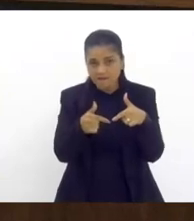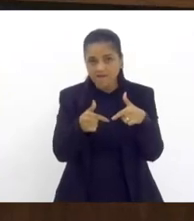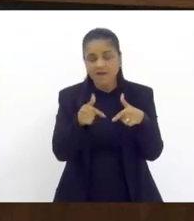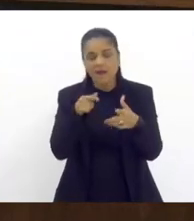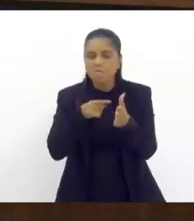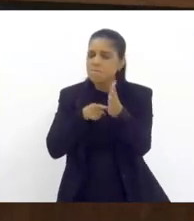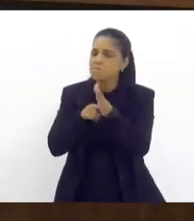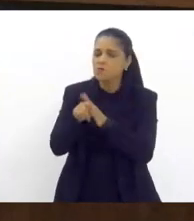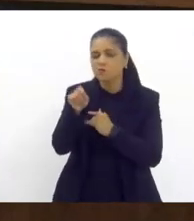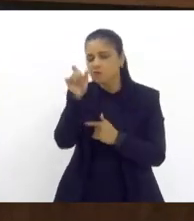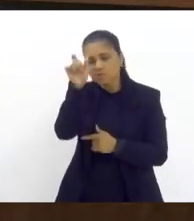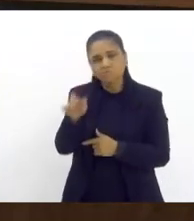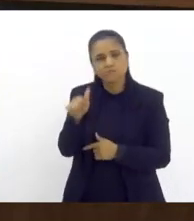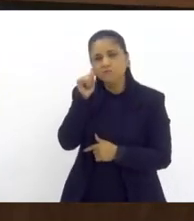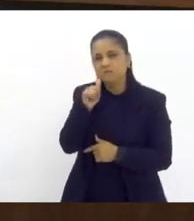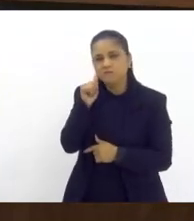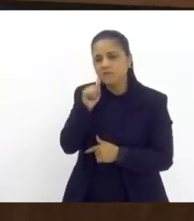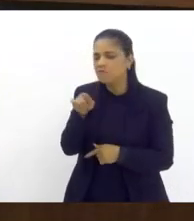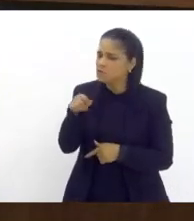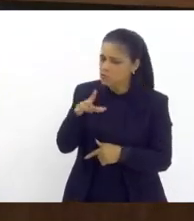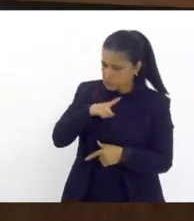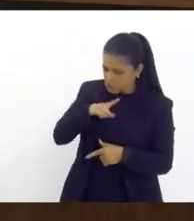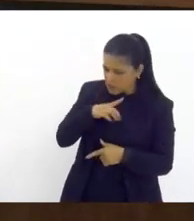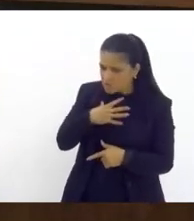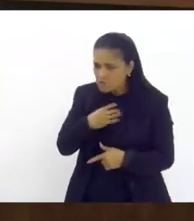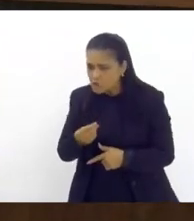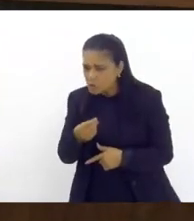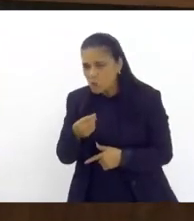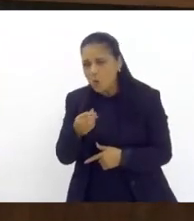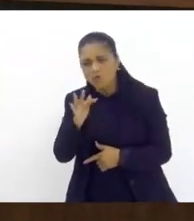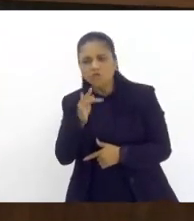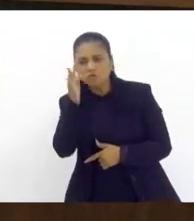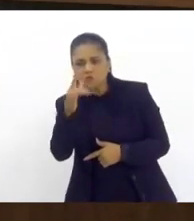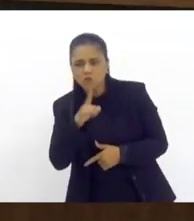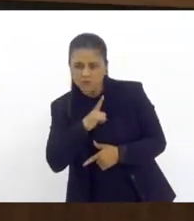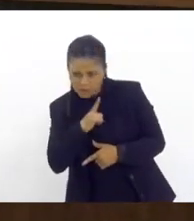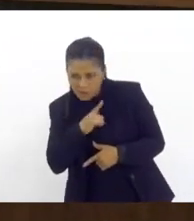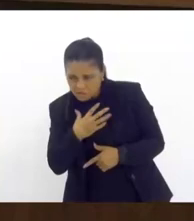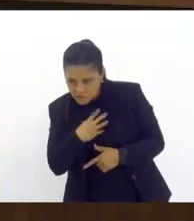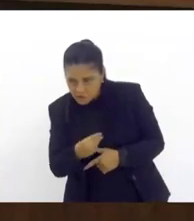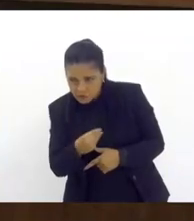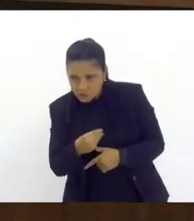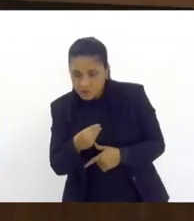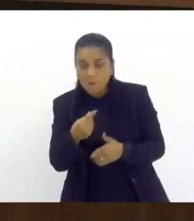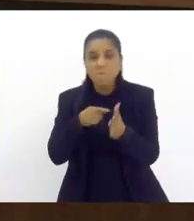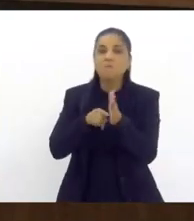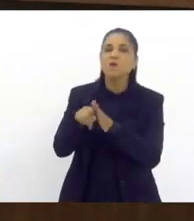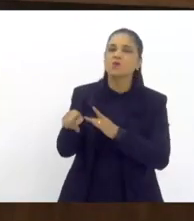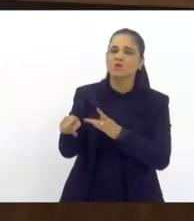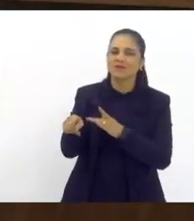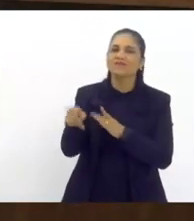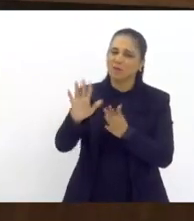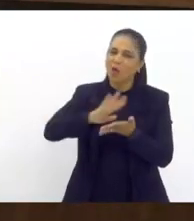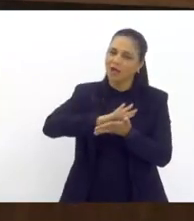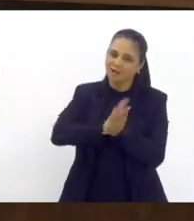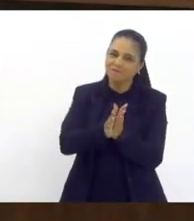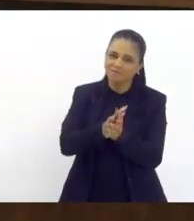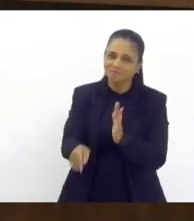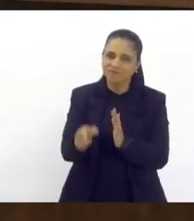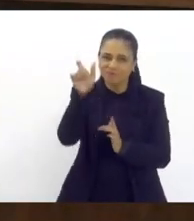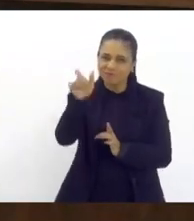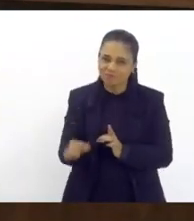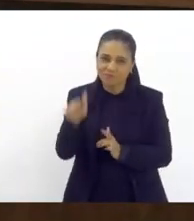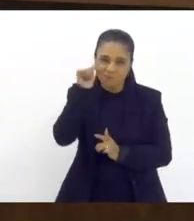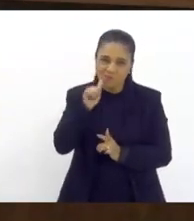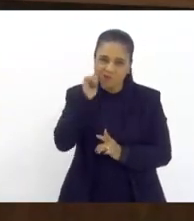mulher, que caso ela não tivesse filhos, se ela pretenderia ter filhos. Ou seja, há uma discriminação concreta com relação às mulheres